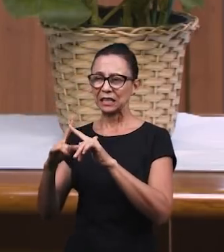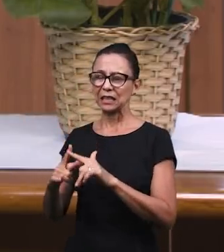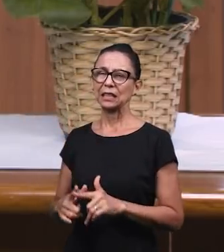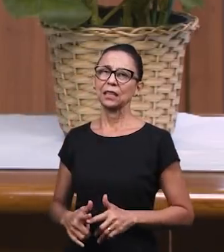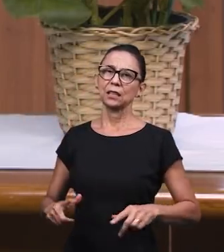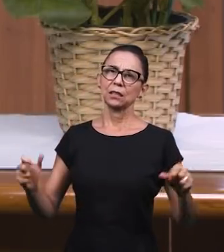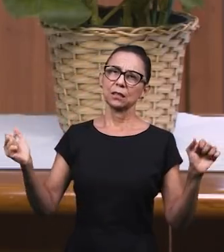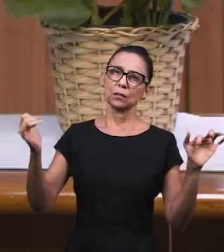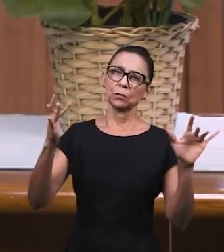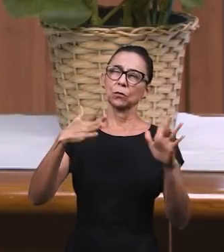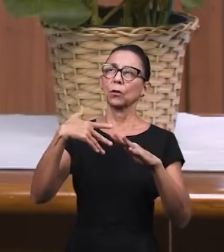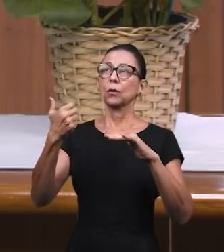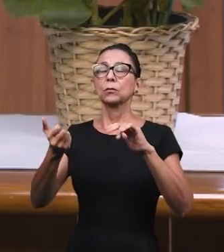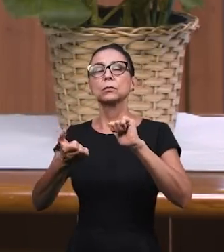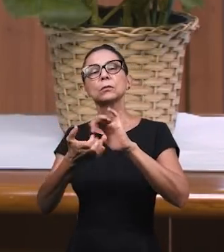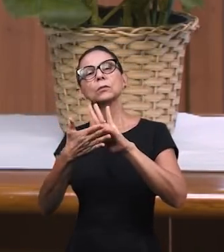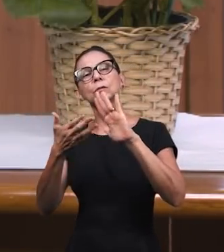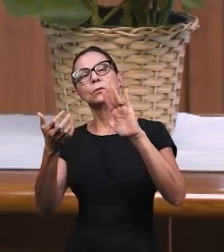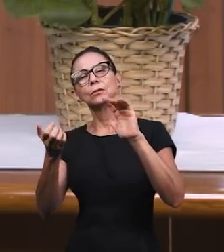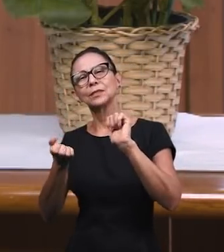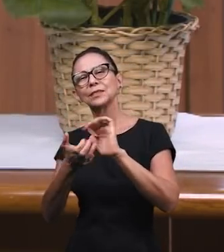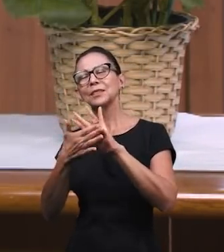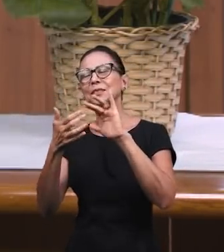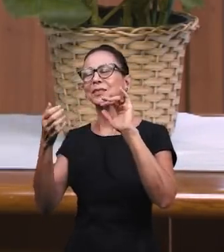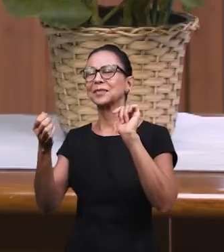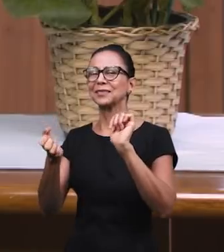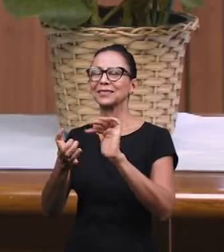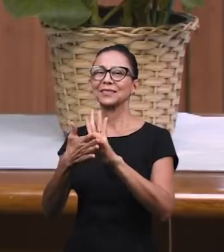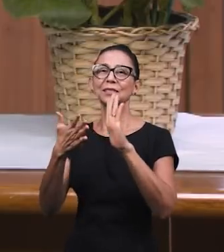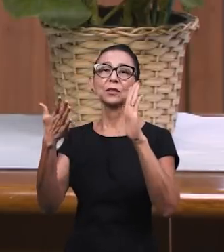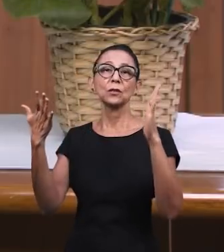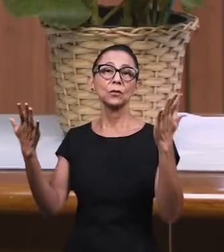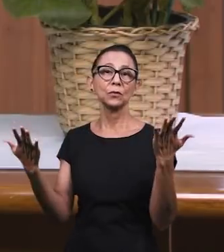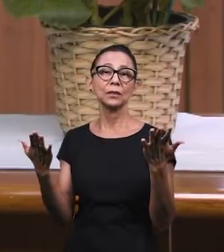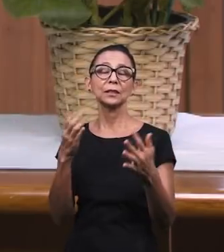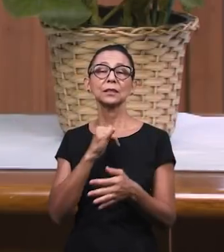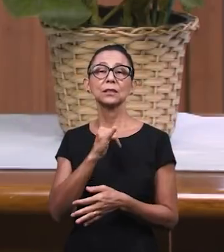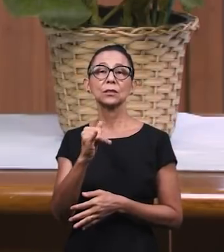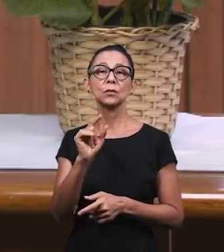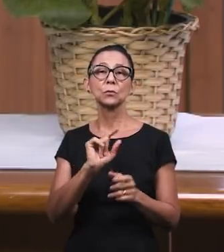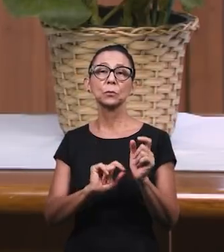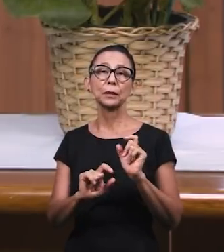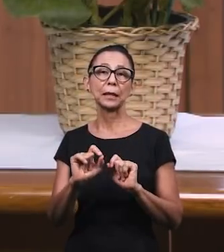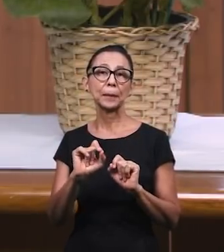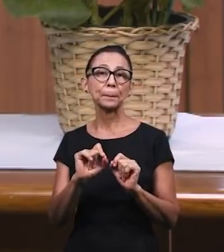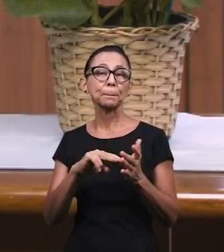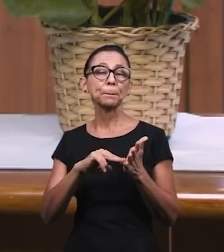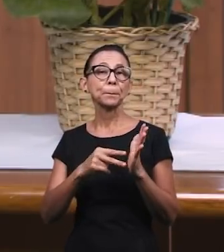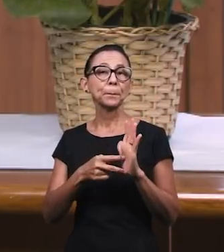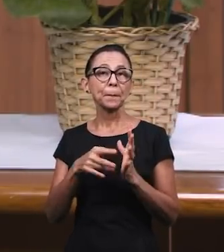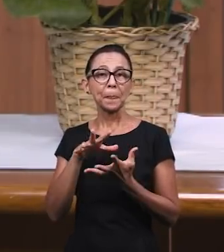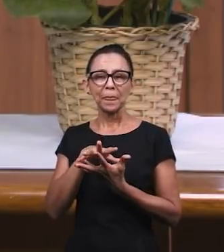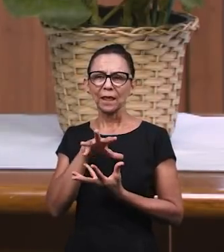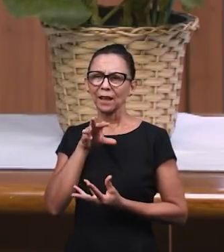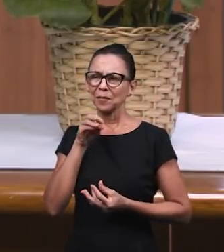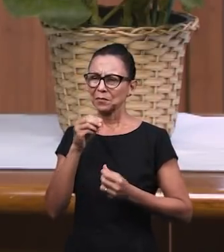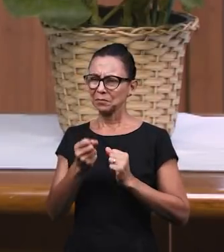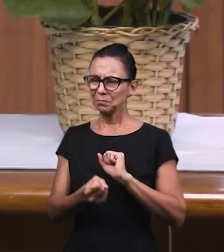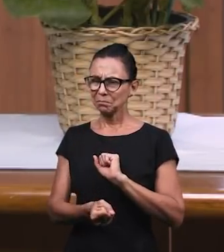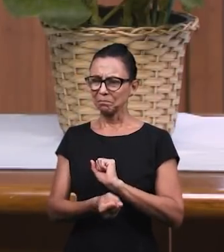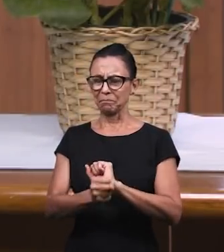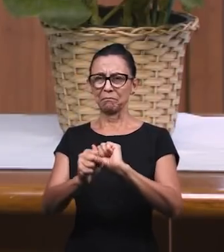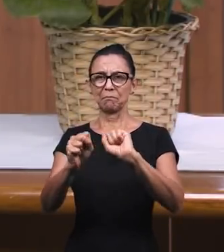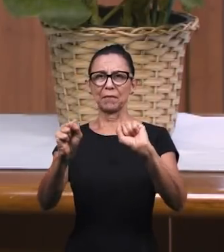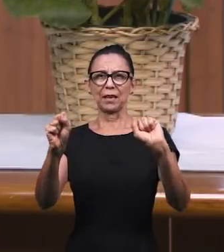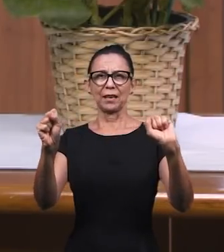o Senhor em forma de louvor, ela está expressando a remissão da sua alma, da nossa alma. A